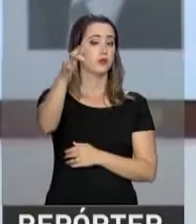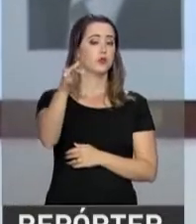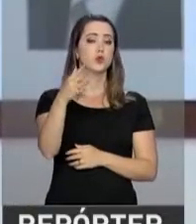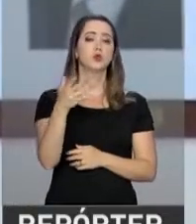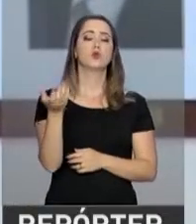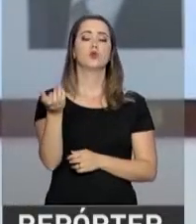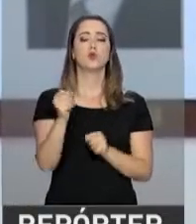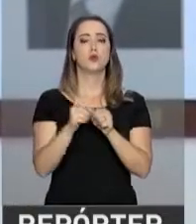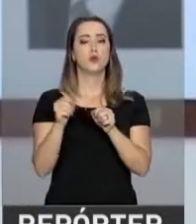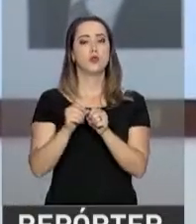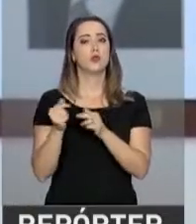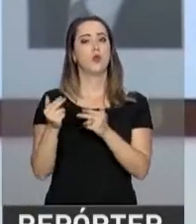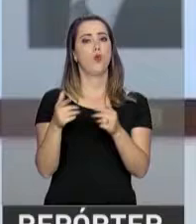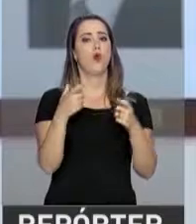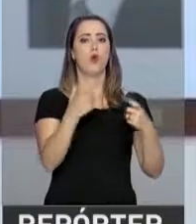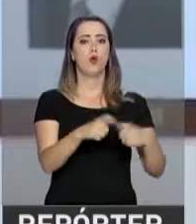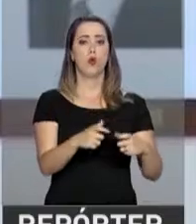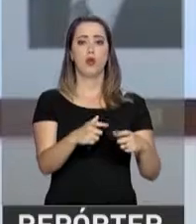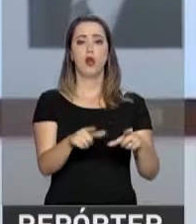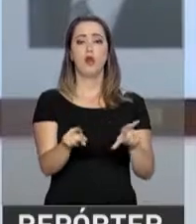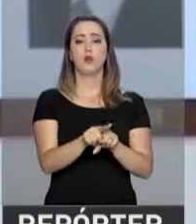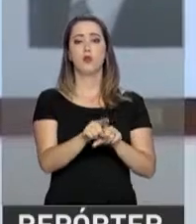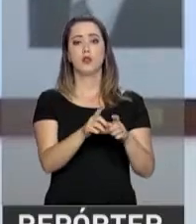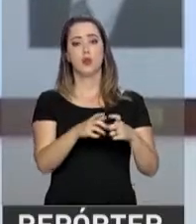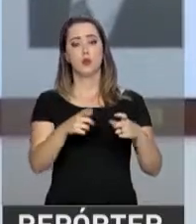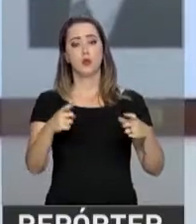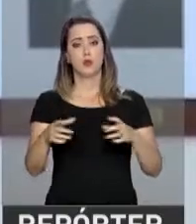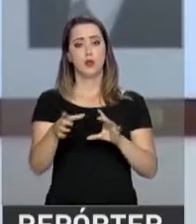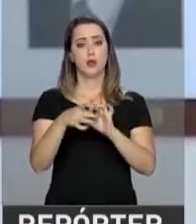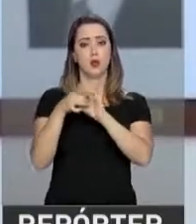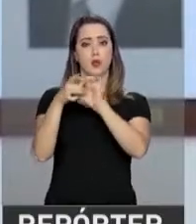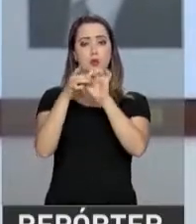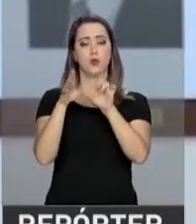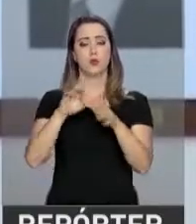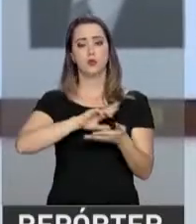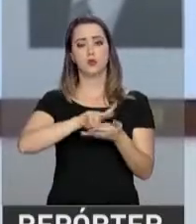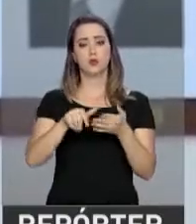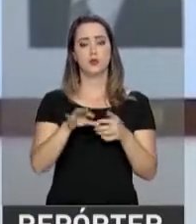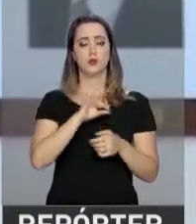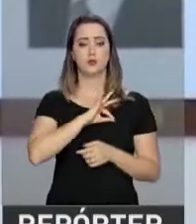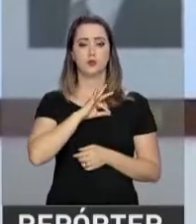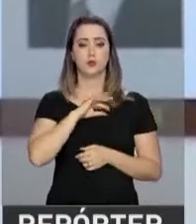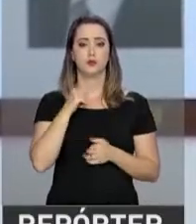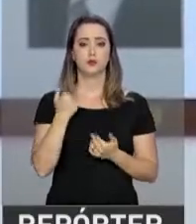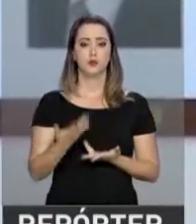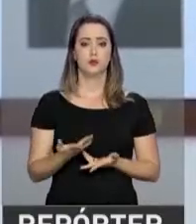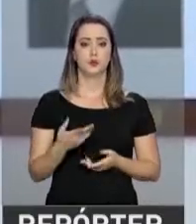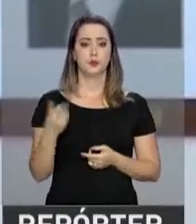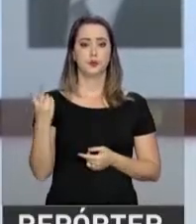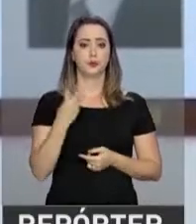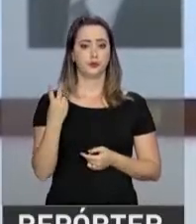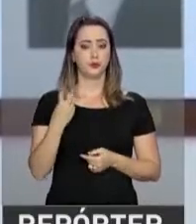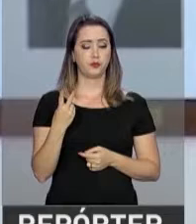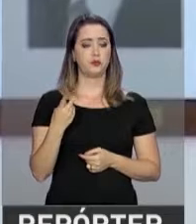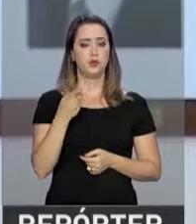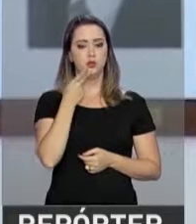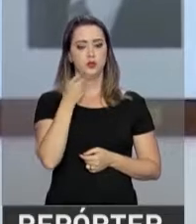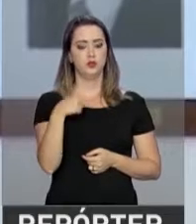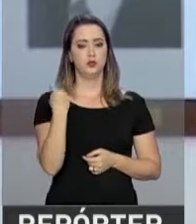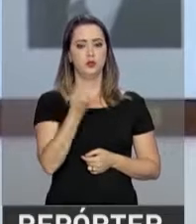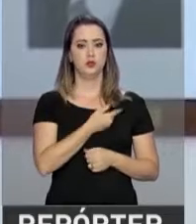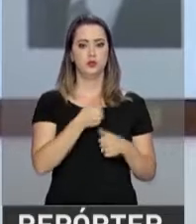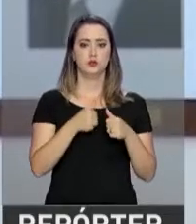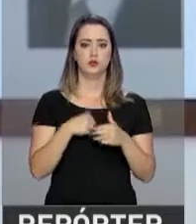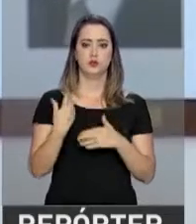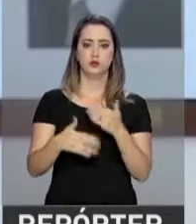feitas em nível regional e coordenadas entre as diversas polícias em segundo lugar dizer que nós estamos